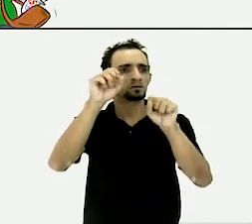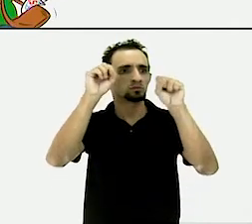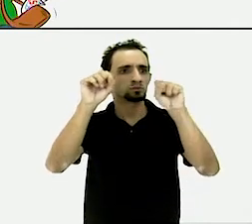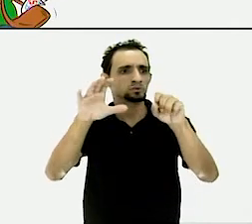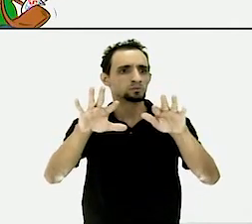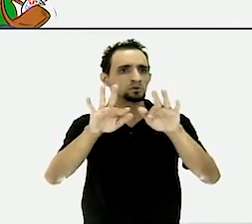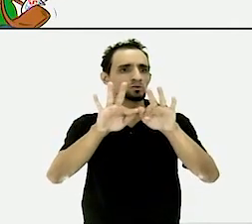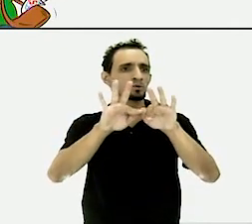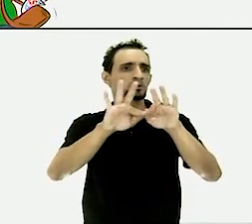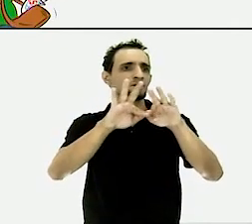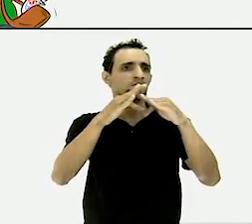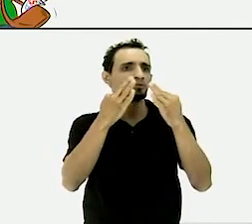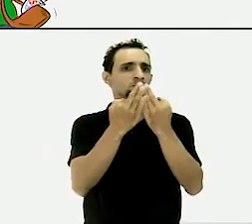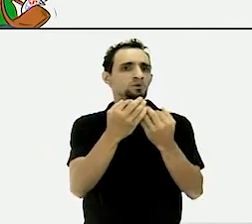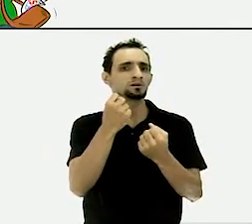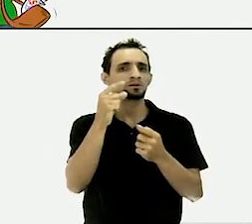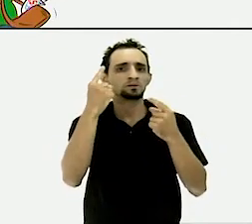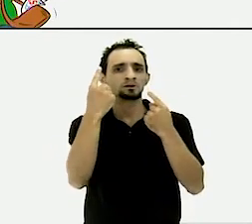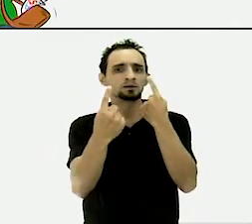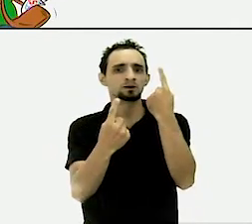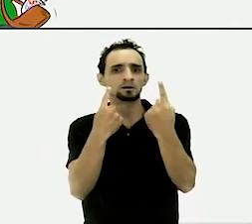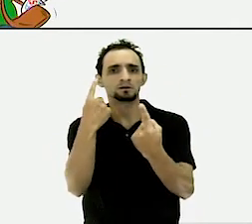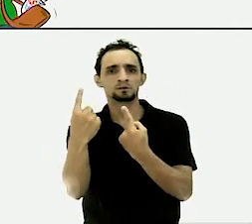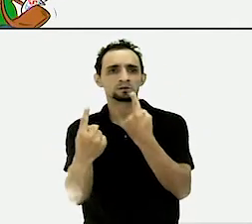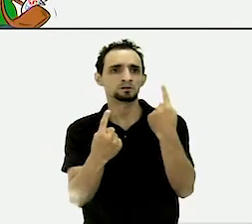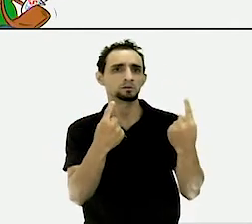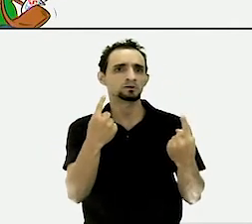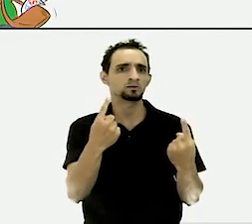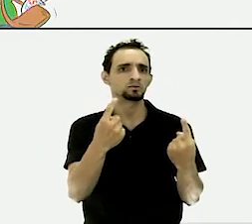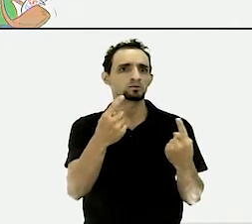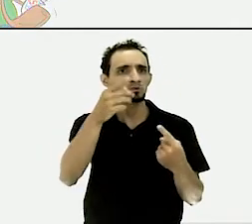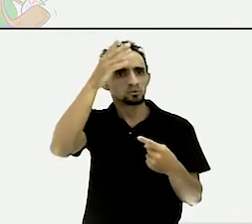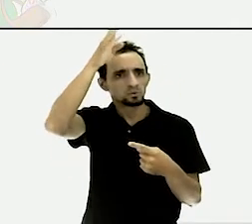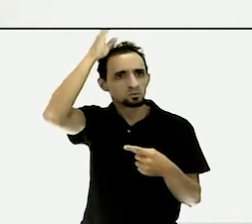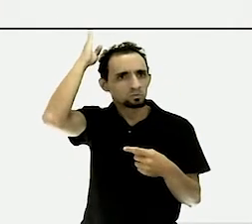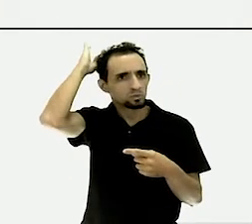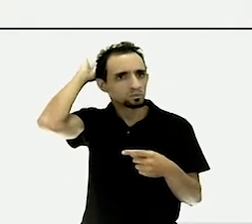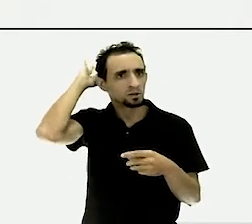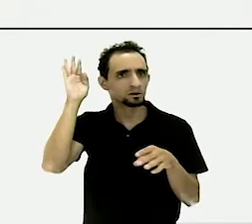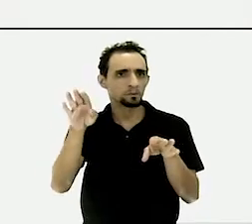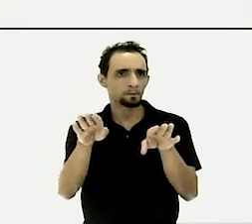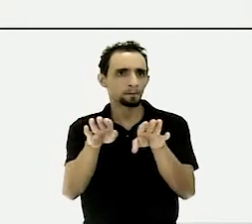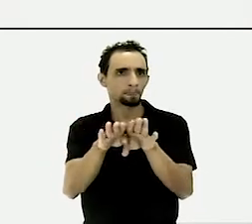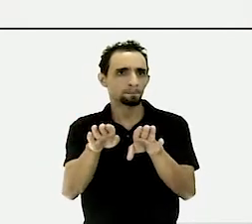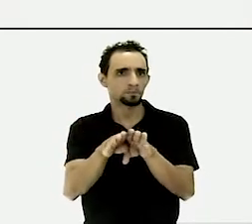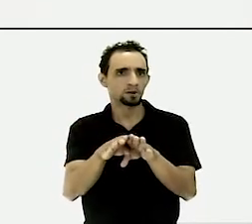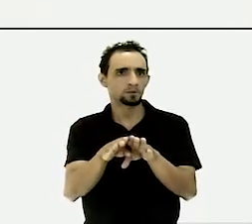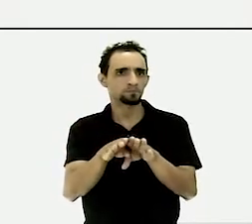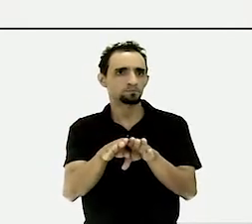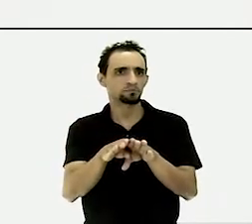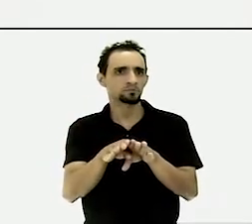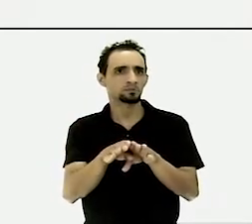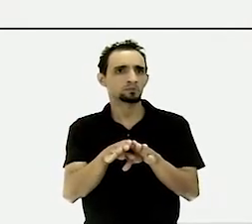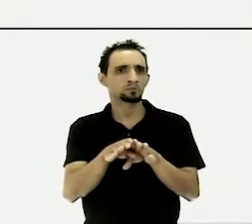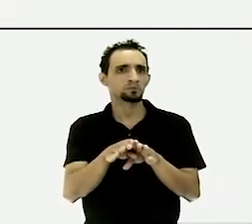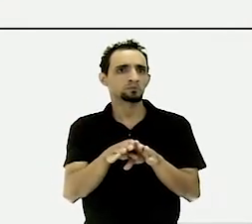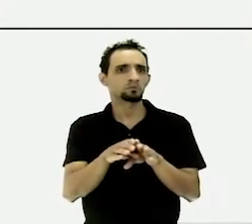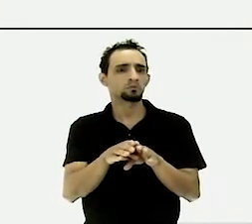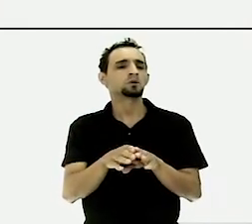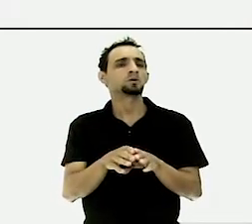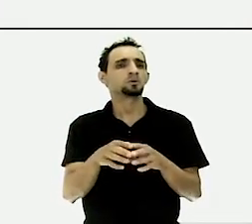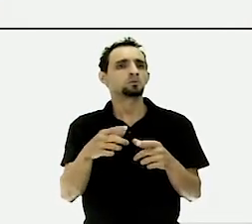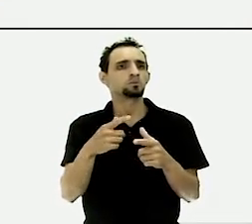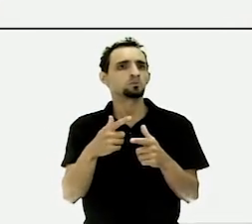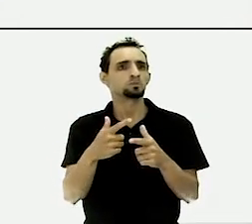sem o treinamento, ela não consegue fazer isso. E a gente pode observar isso na prática, e é diferente você fazer o simulado com